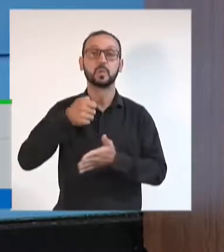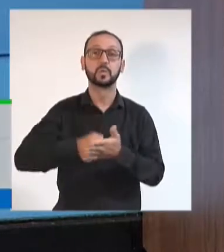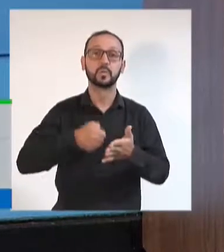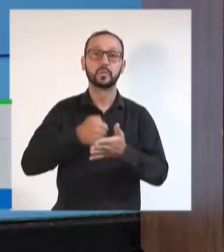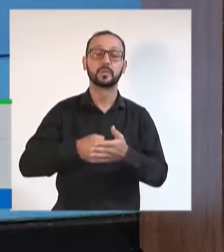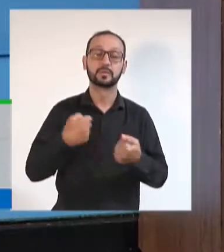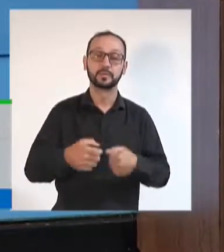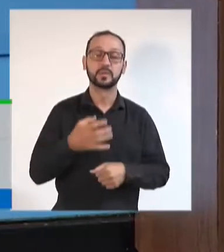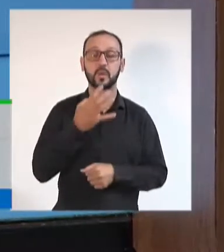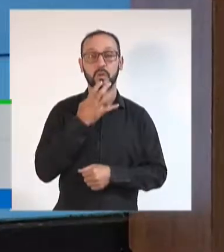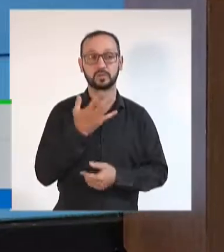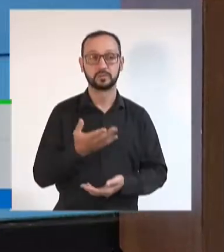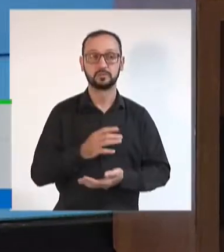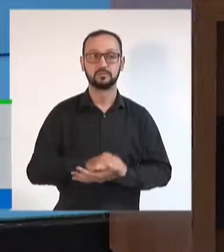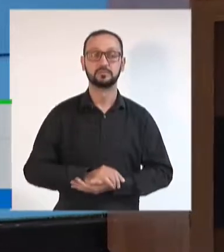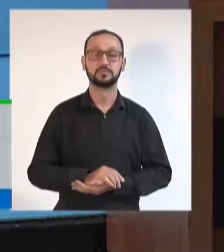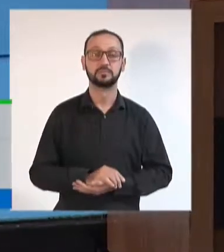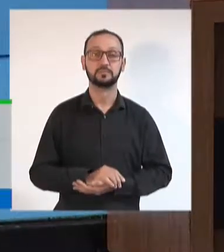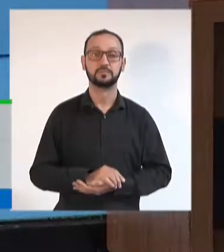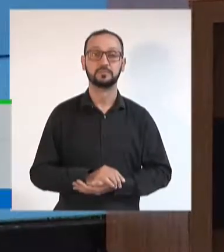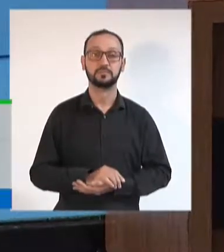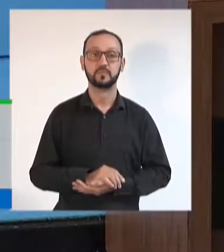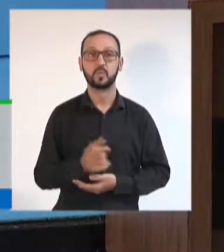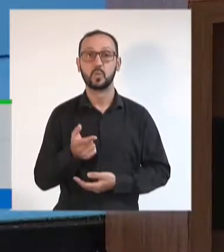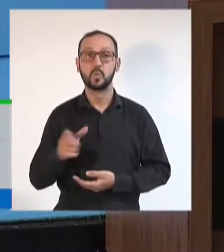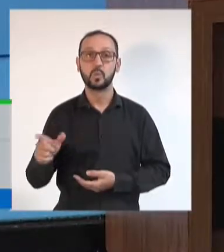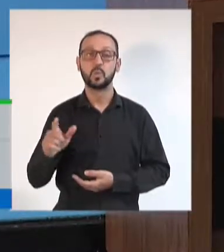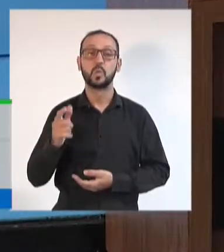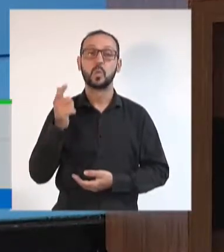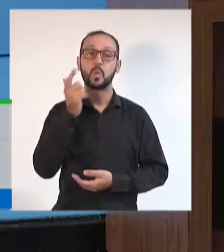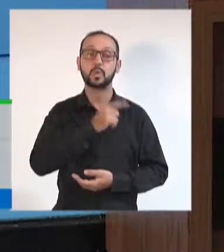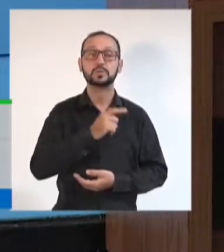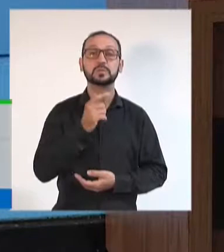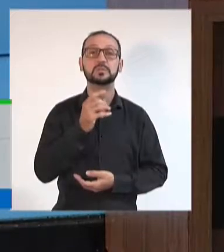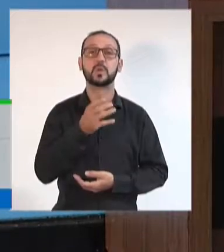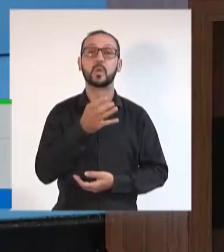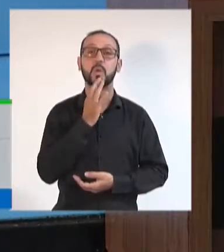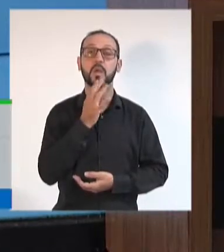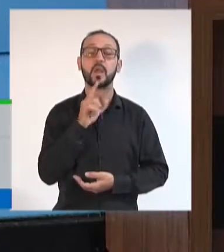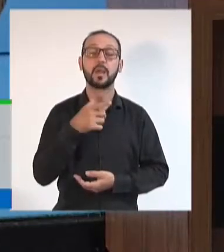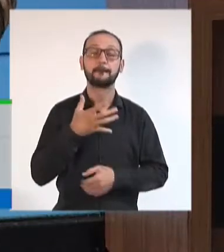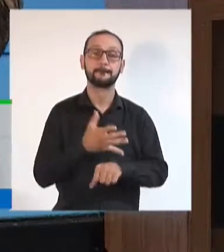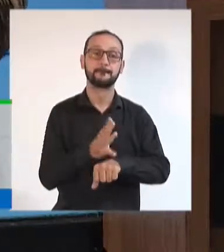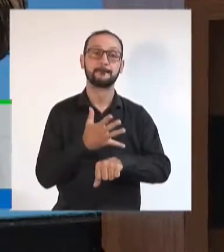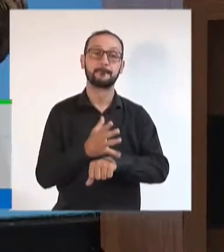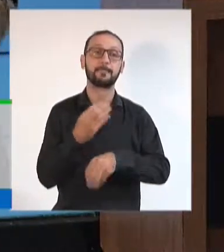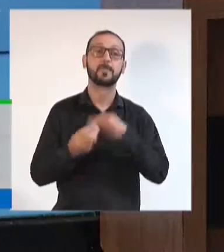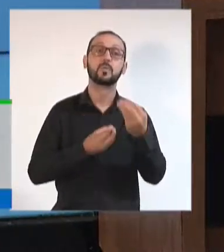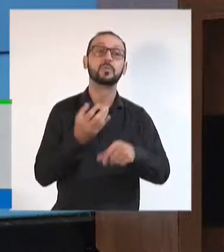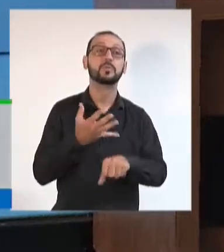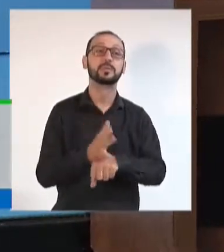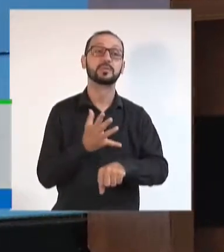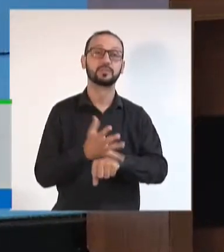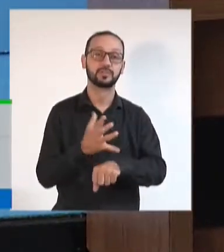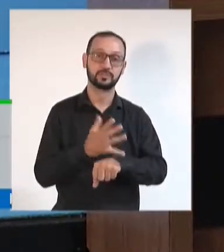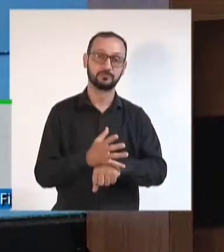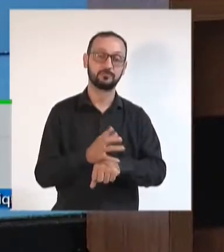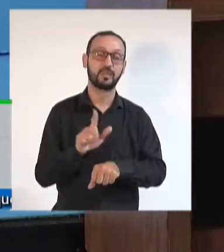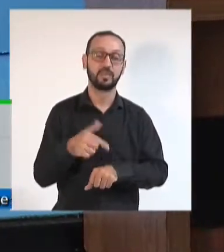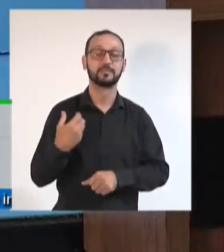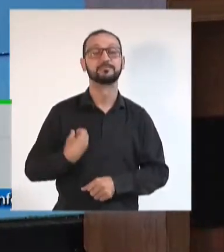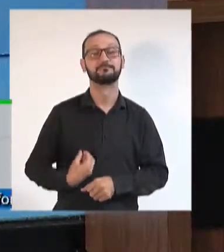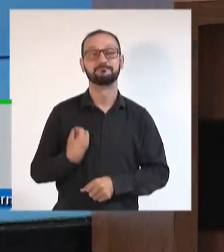é conhecê-los. E outra forma da gente conhecê-los é praticando. Como que eu pratico?